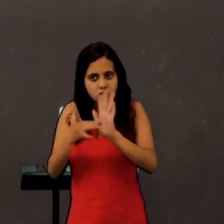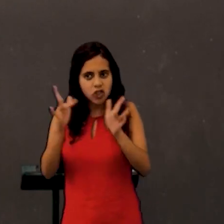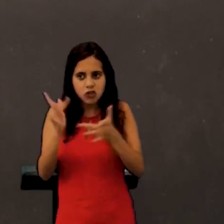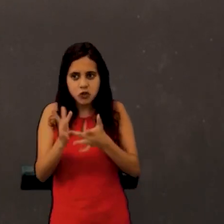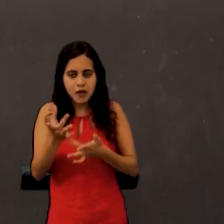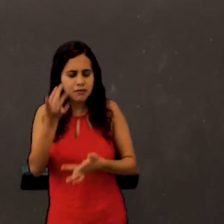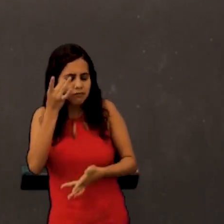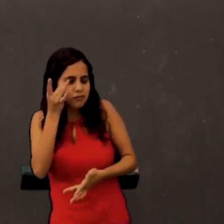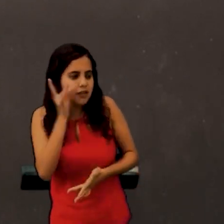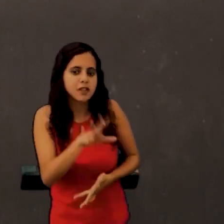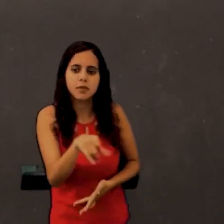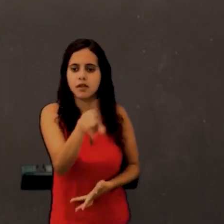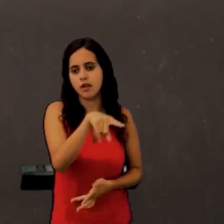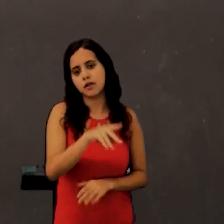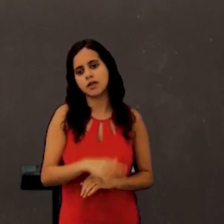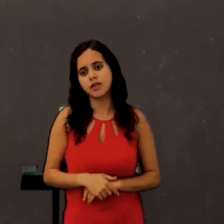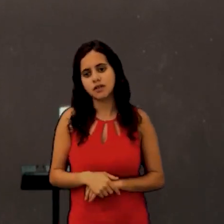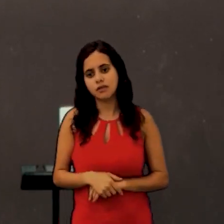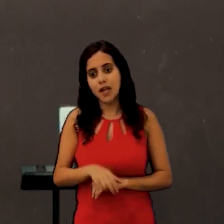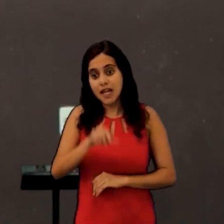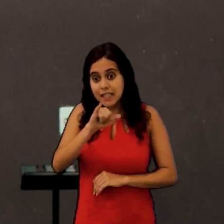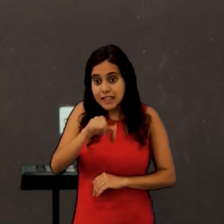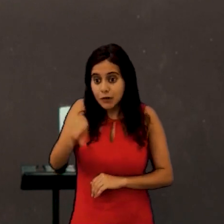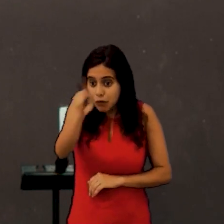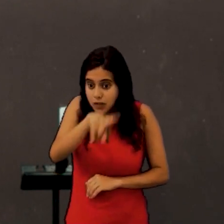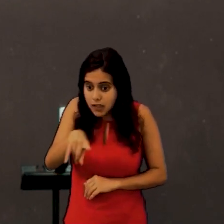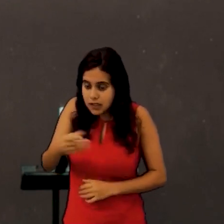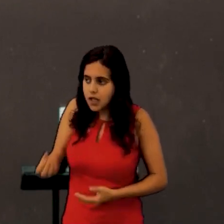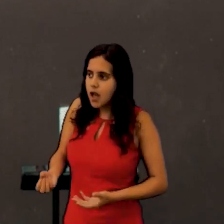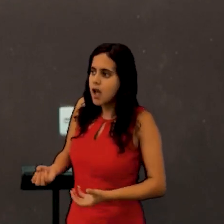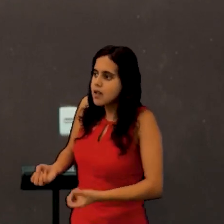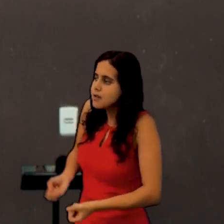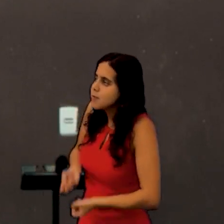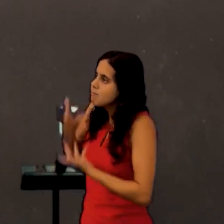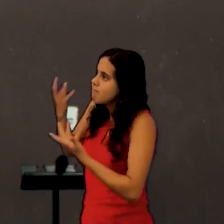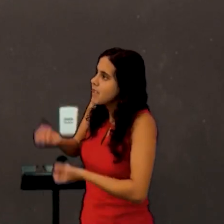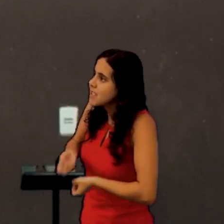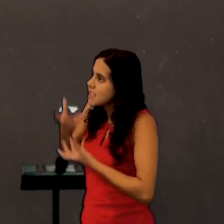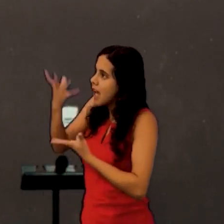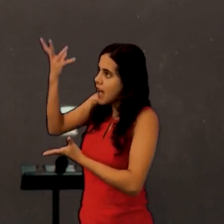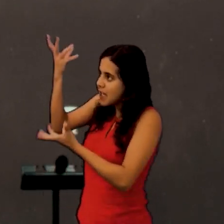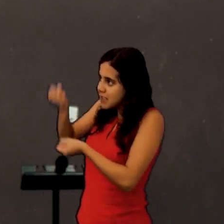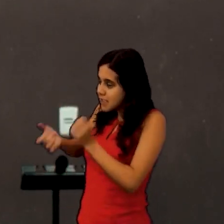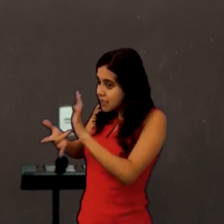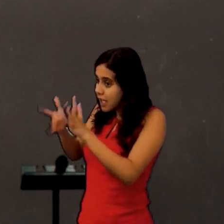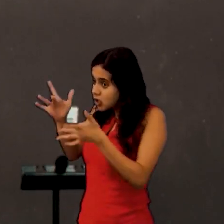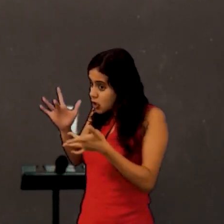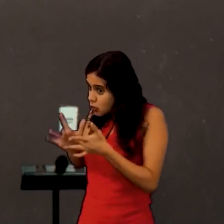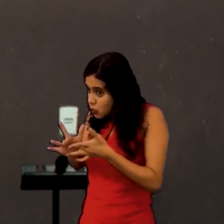Aquele que me confessar diante dos homens, eu o confessarei diante do meu Pai que está nos céus. Então entenda essa verdade.